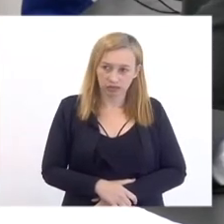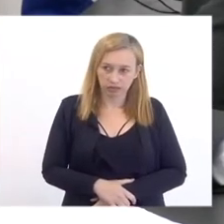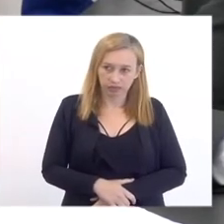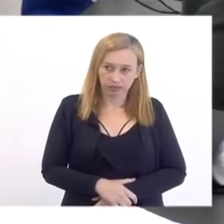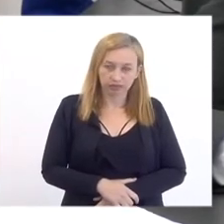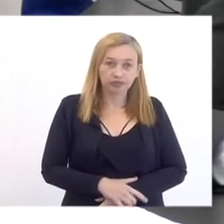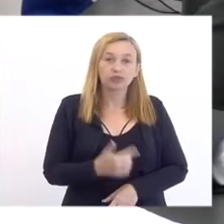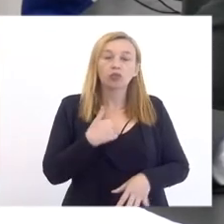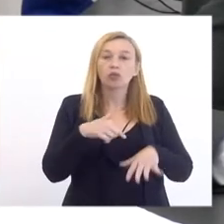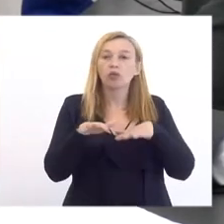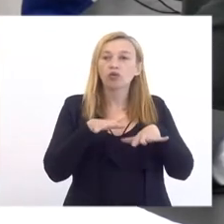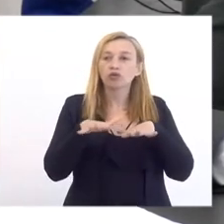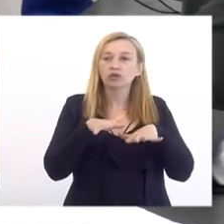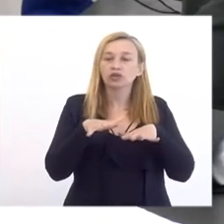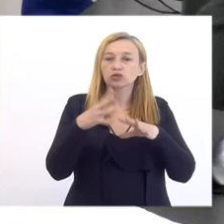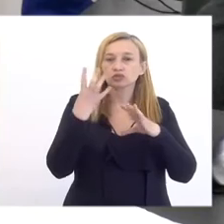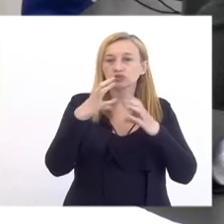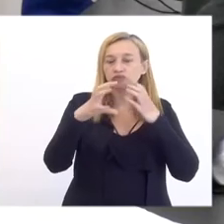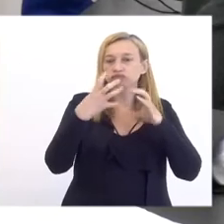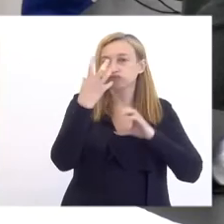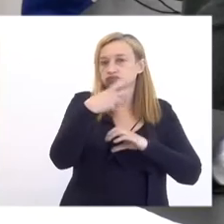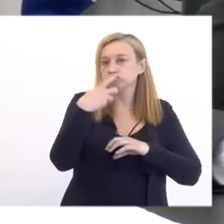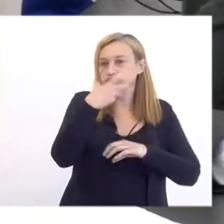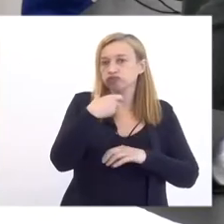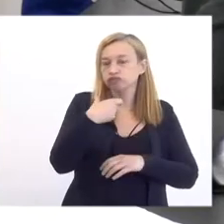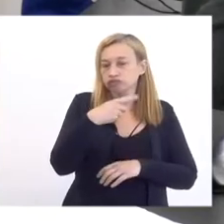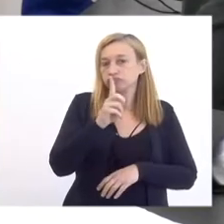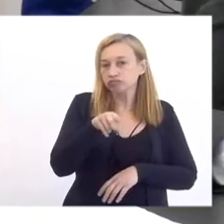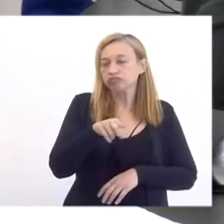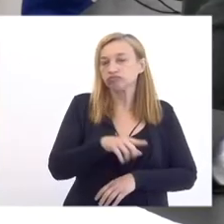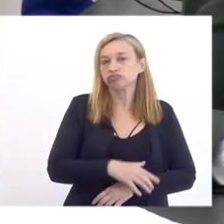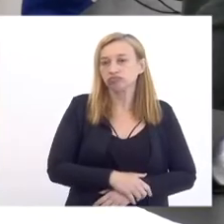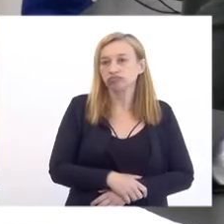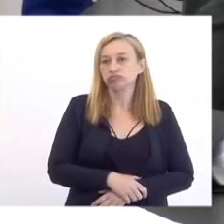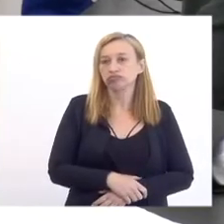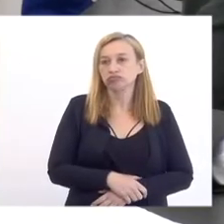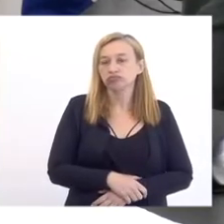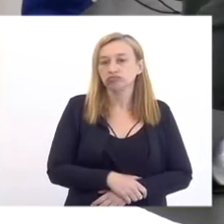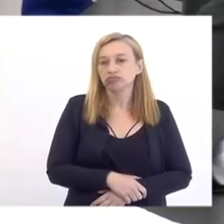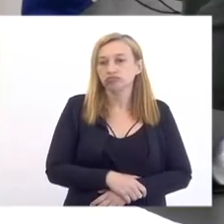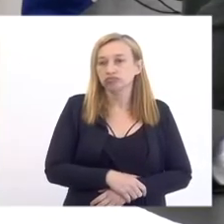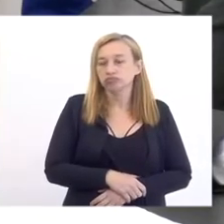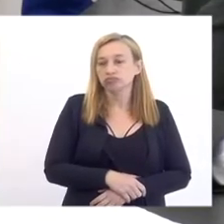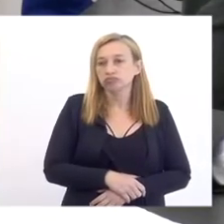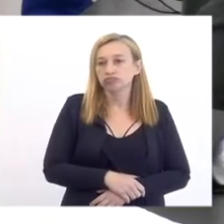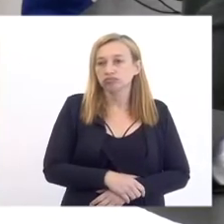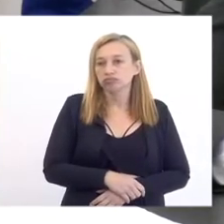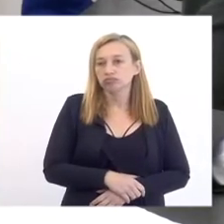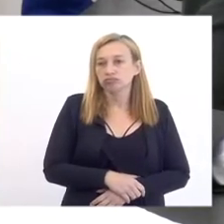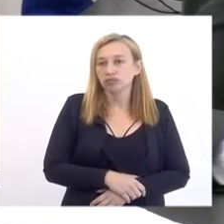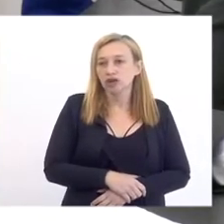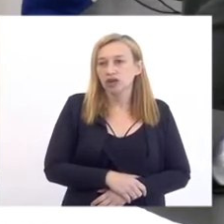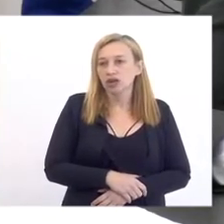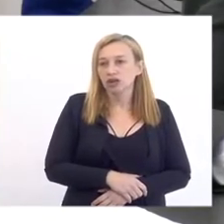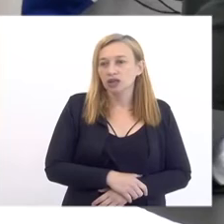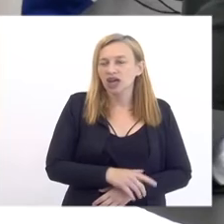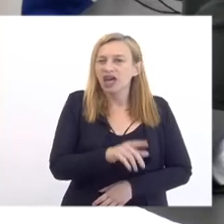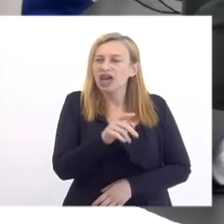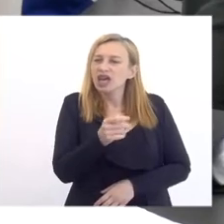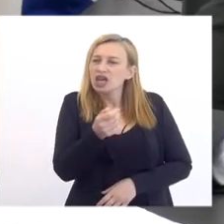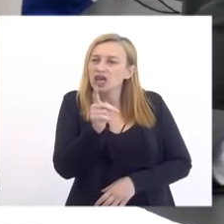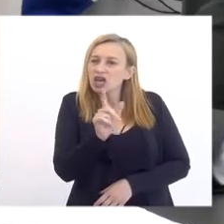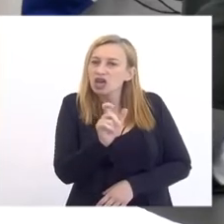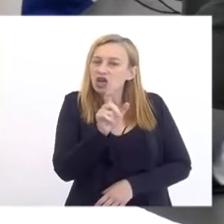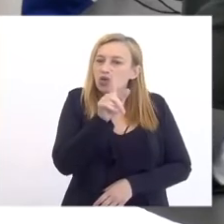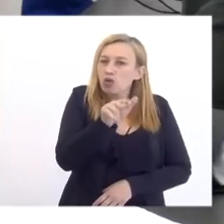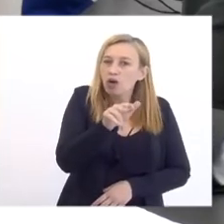É um movimento musical. Movimento musical. É um movimento musical que se aproxima muito do... punk,